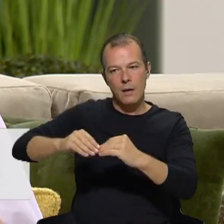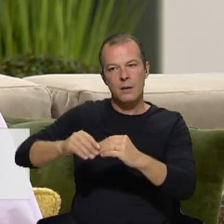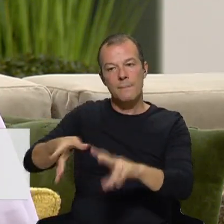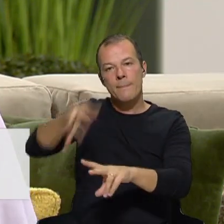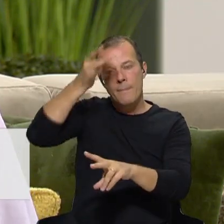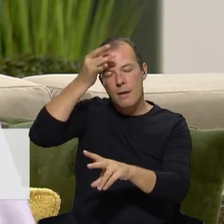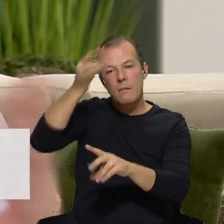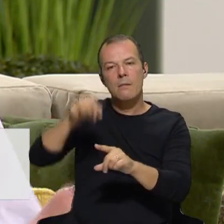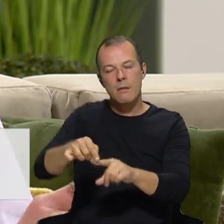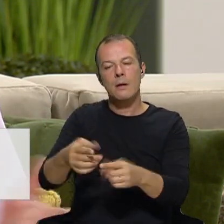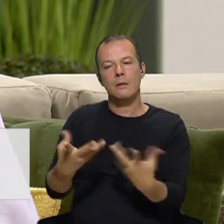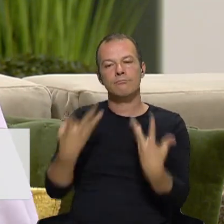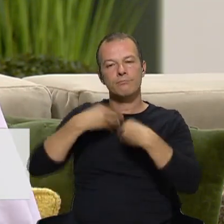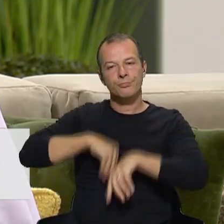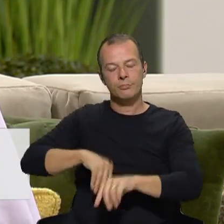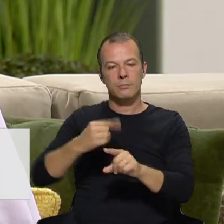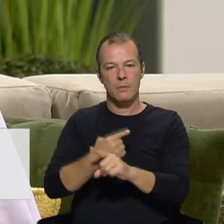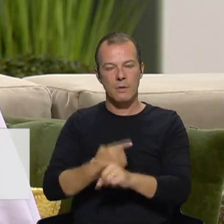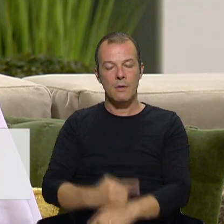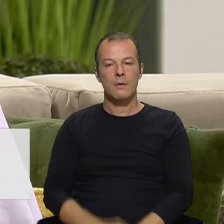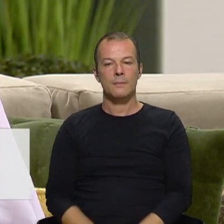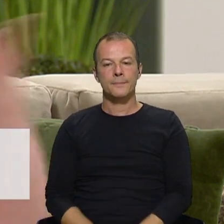reter os ensinos.